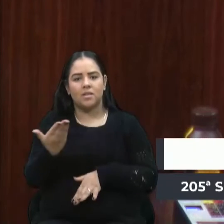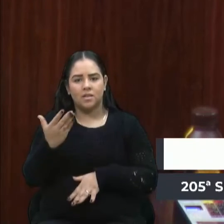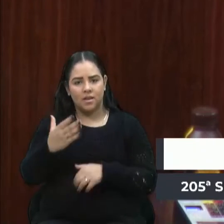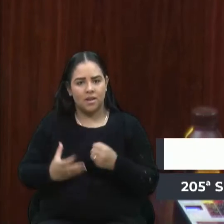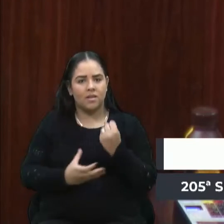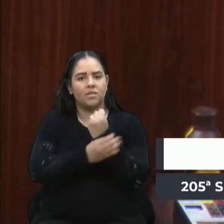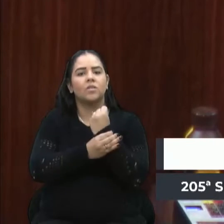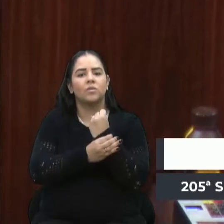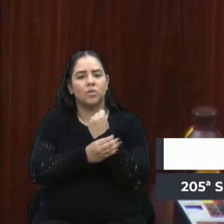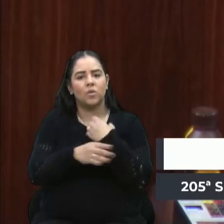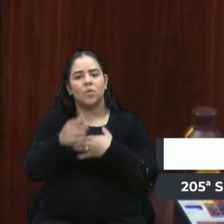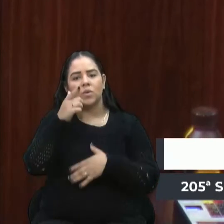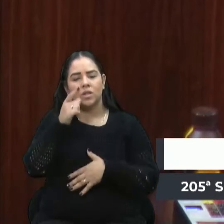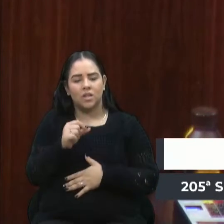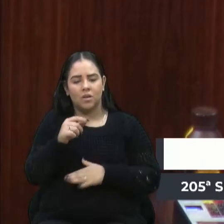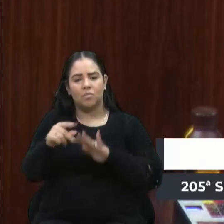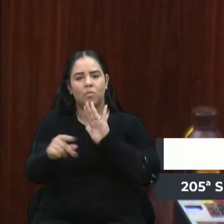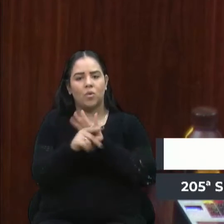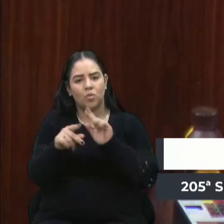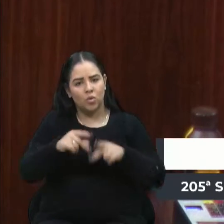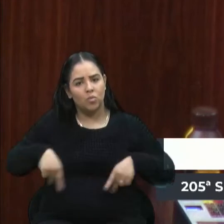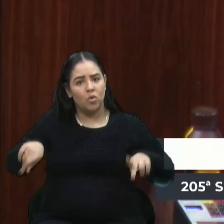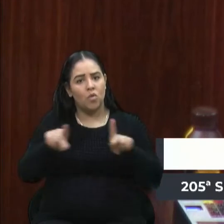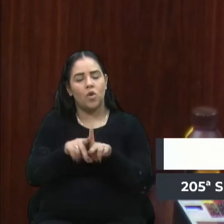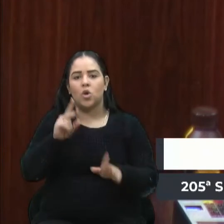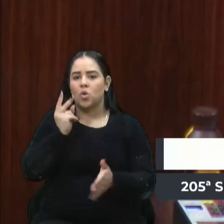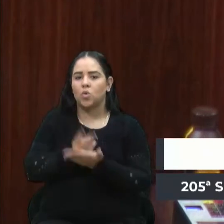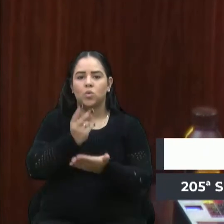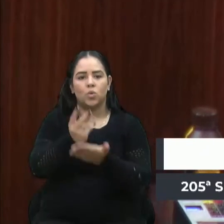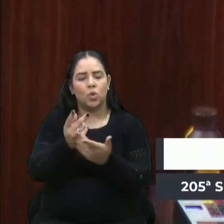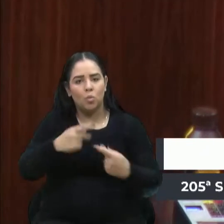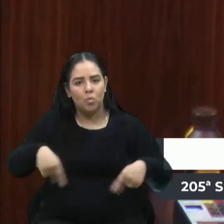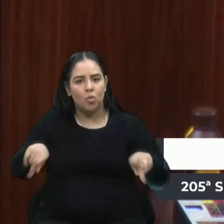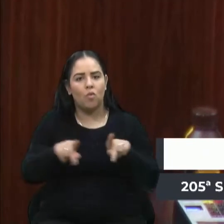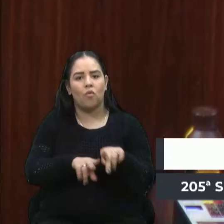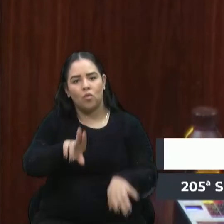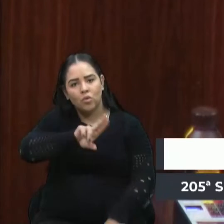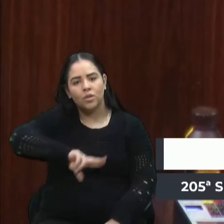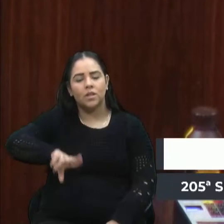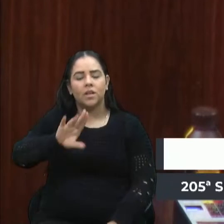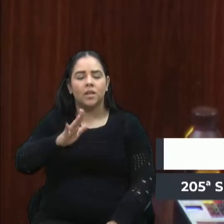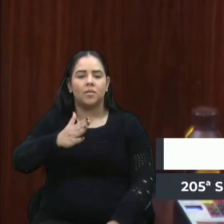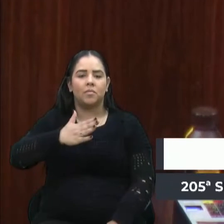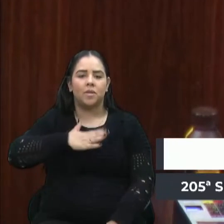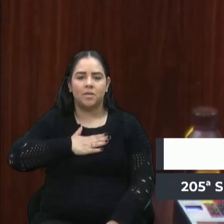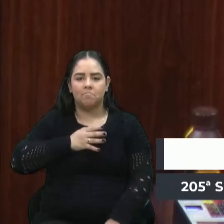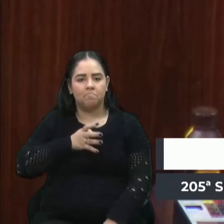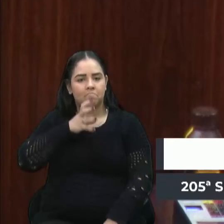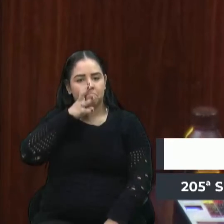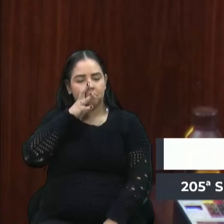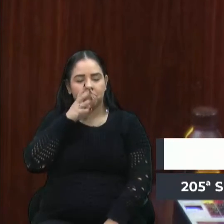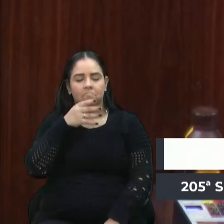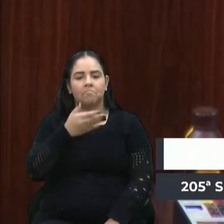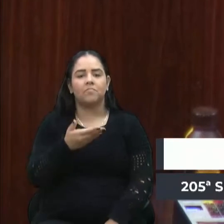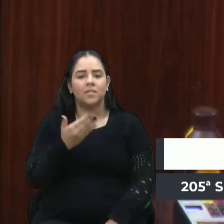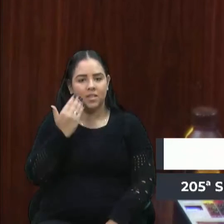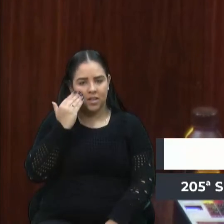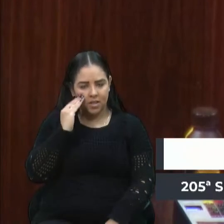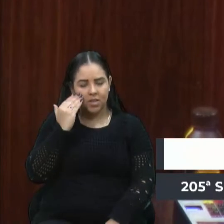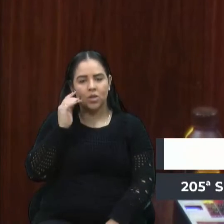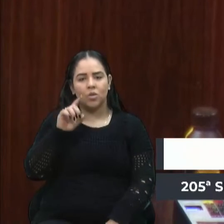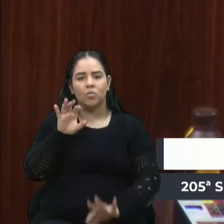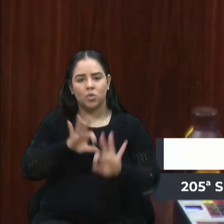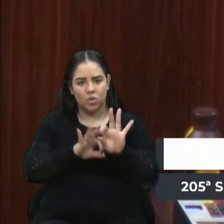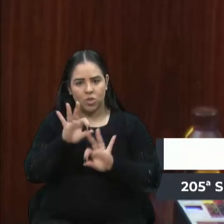garantiram que fosse público, que continuasse sendo da população. Então, eu deixo também a minha admiração e o entendimento de que o projeto